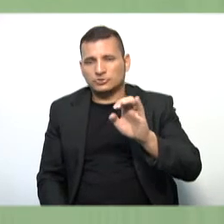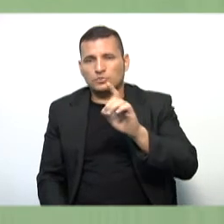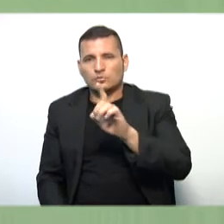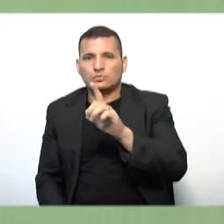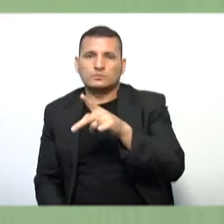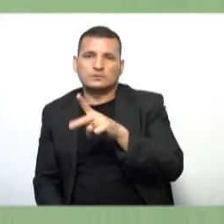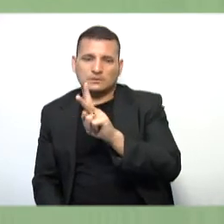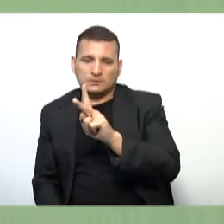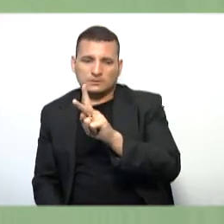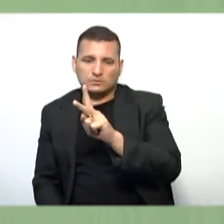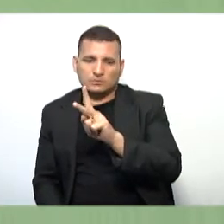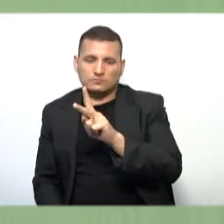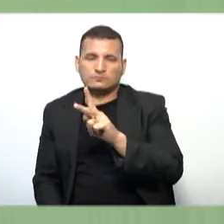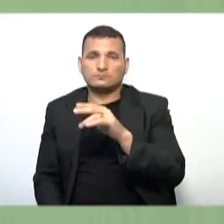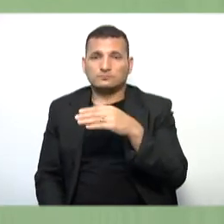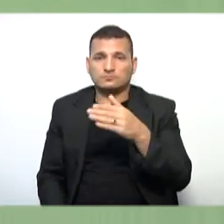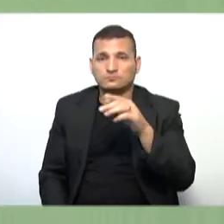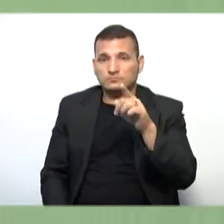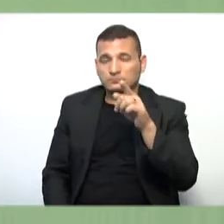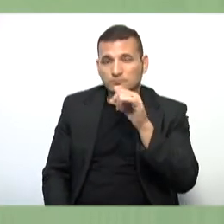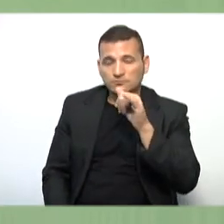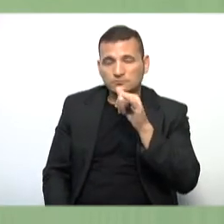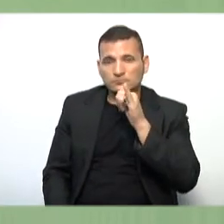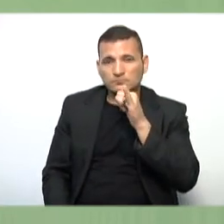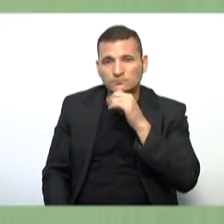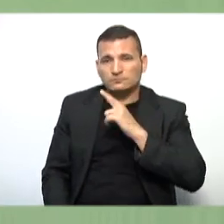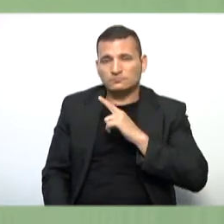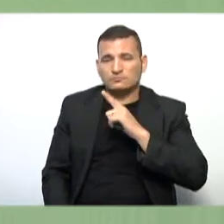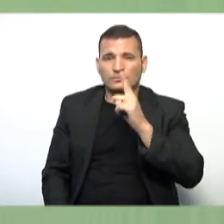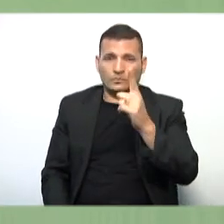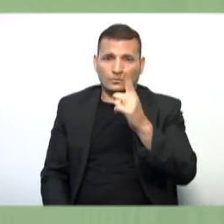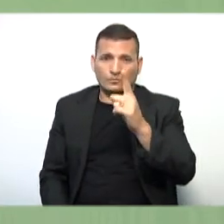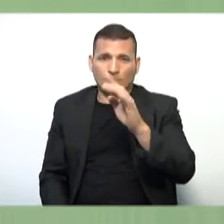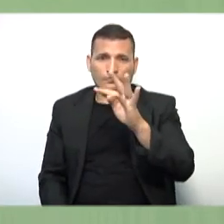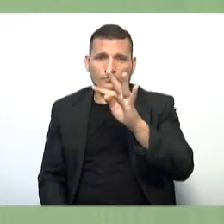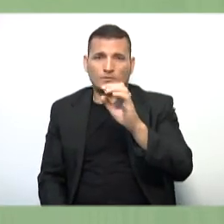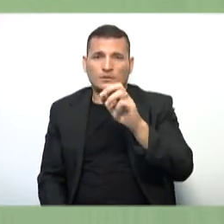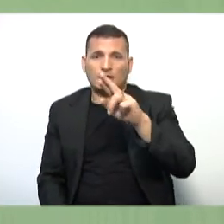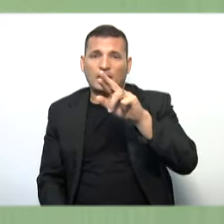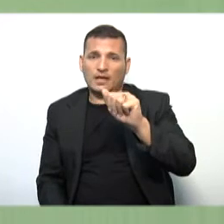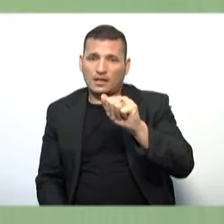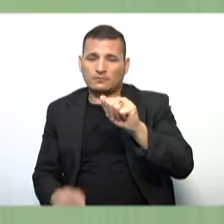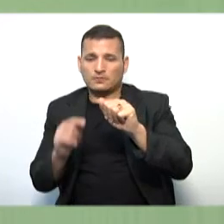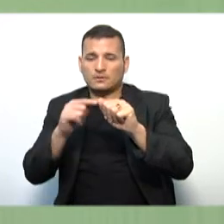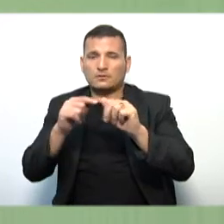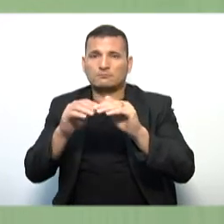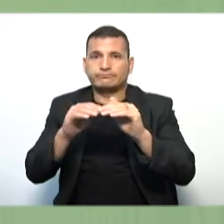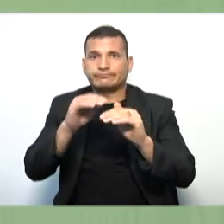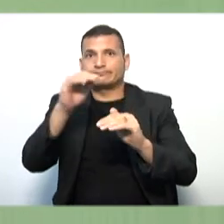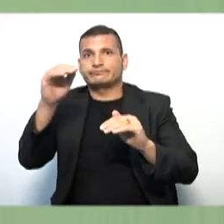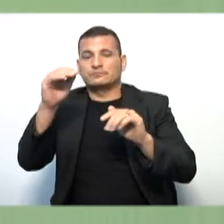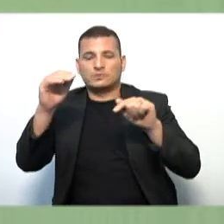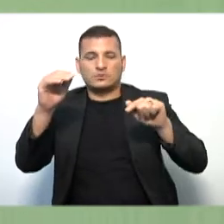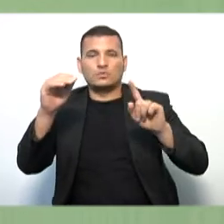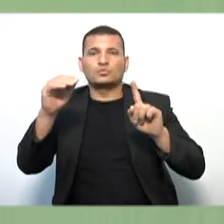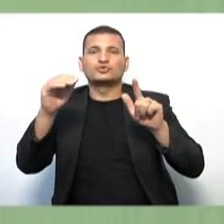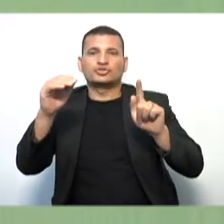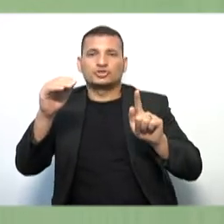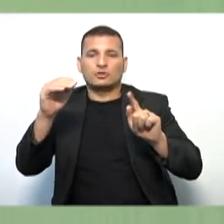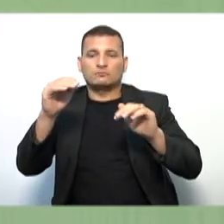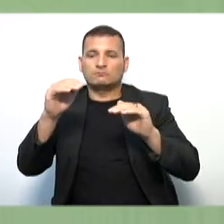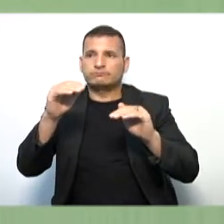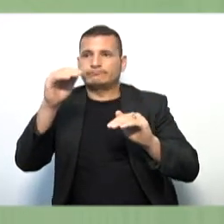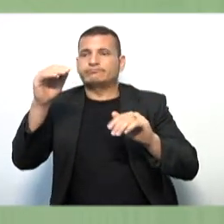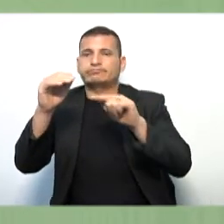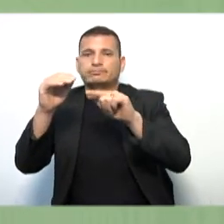se você tiver, por exemplo, 1 tera, é maior do que 1 giga. Então, você pode tomar decisão